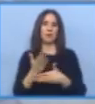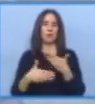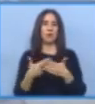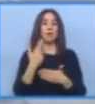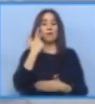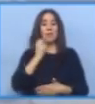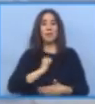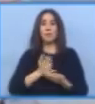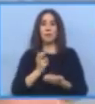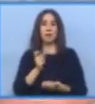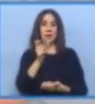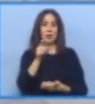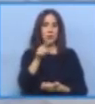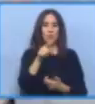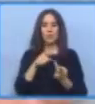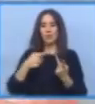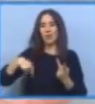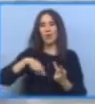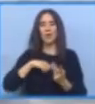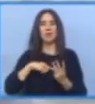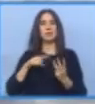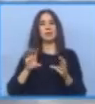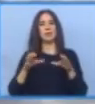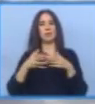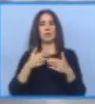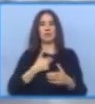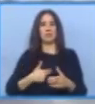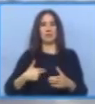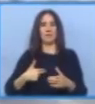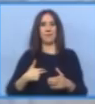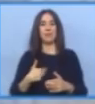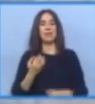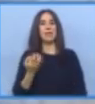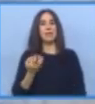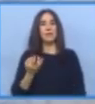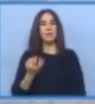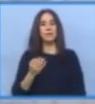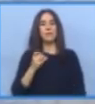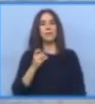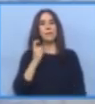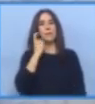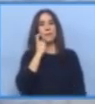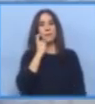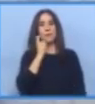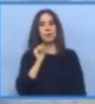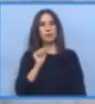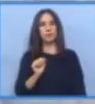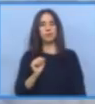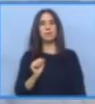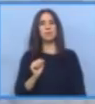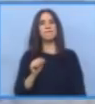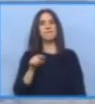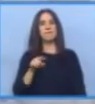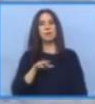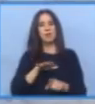minha vida, a tua, a nossa e da comunidade cristã. Neste sentido, a Páscoa continua a exercer